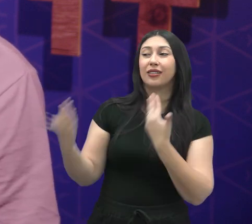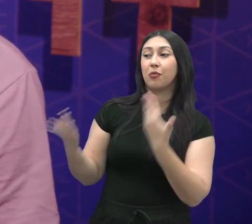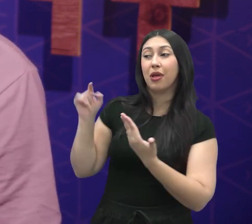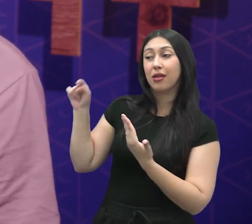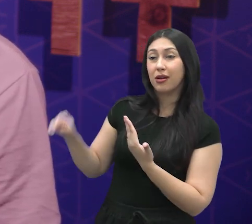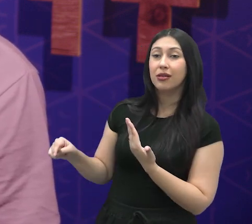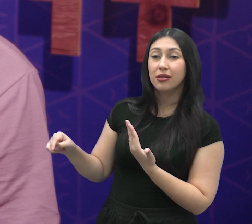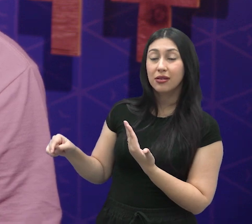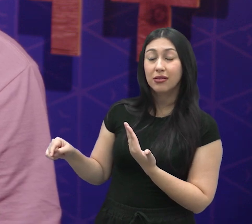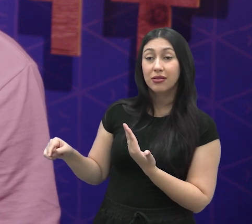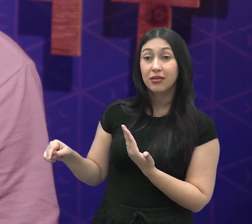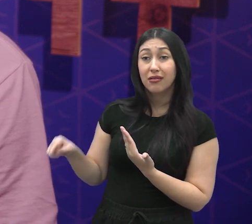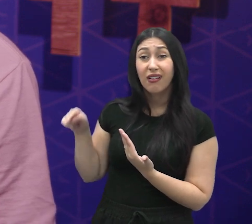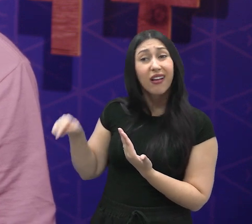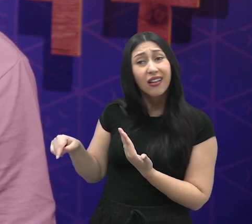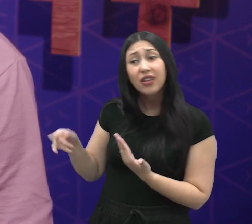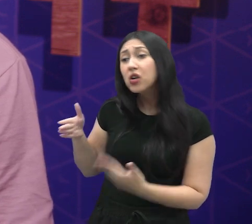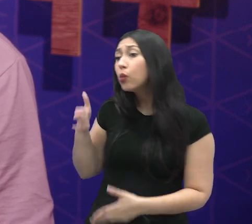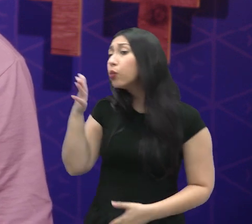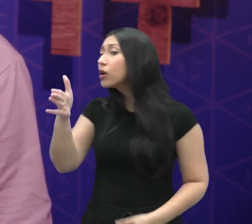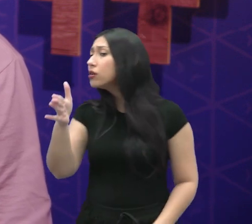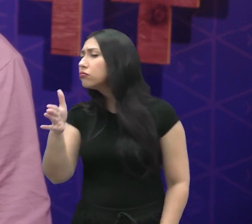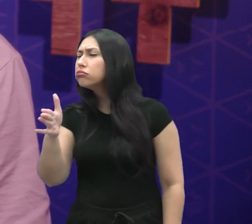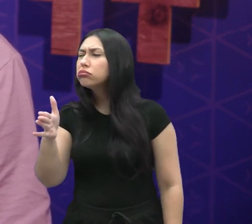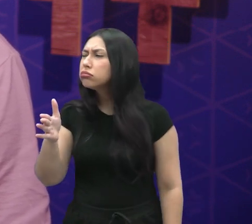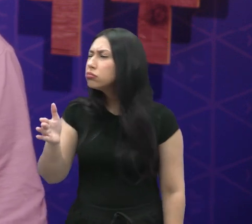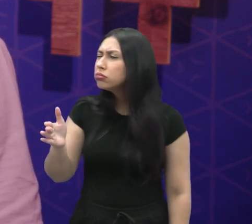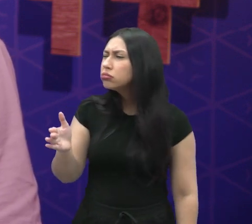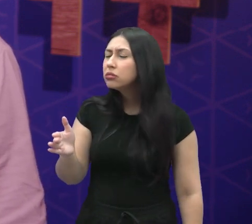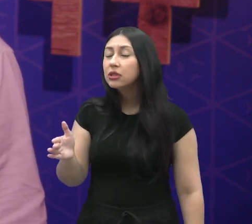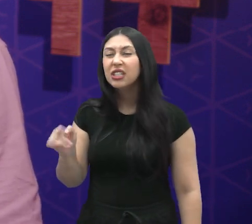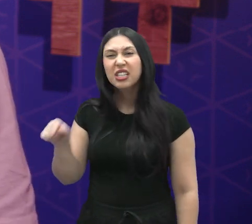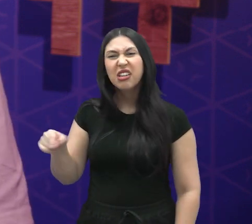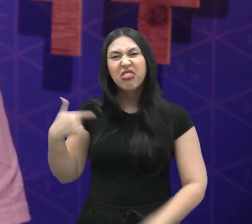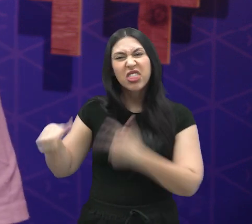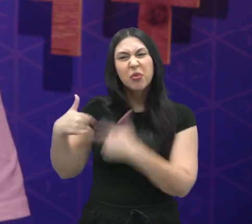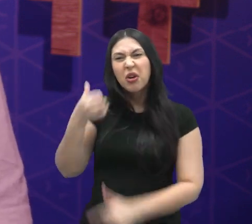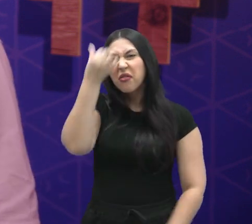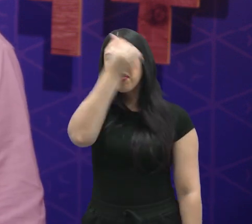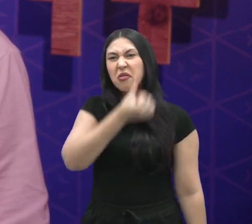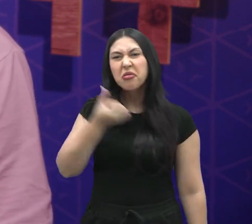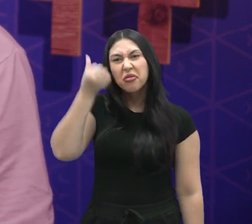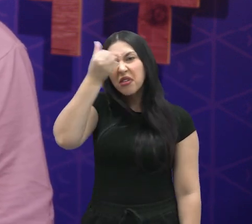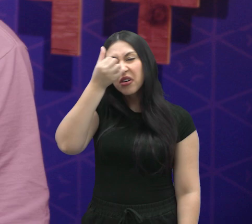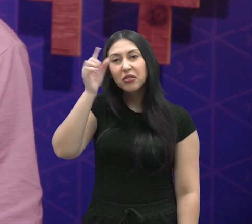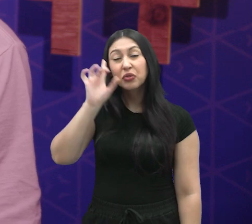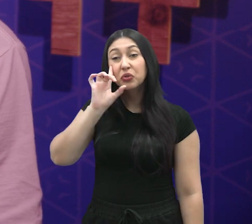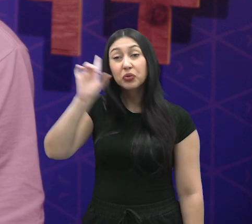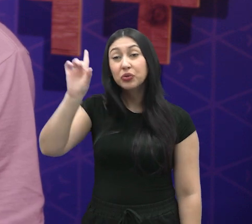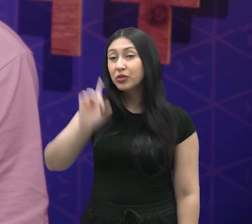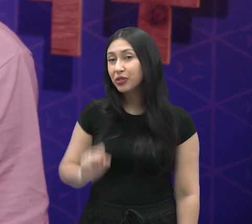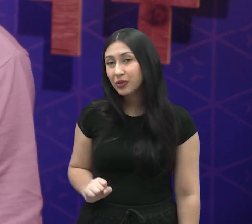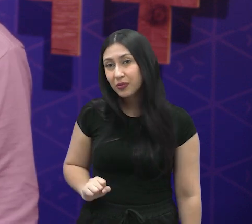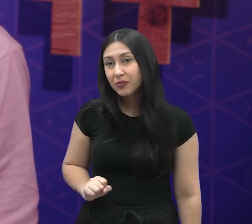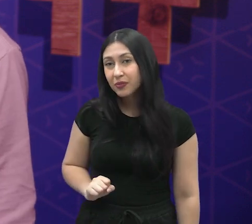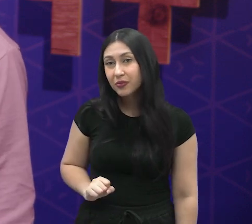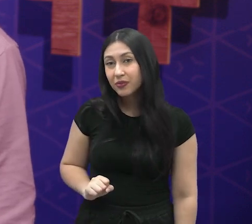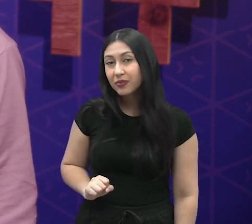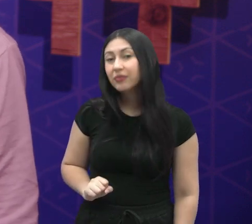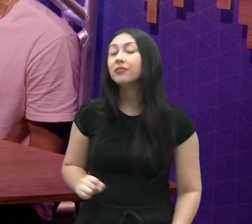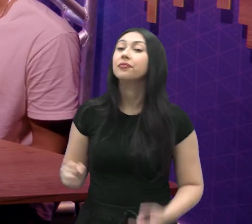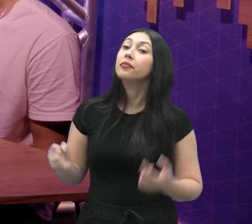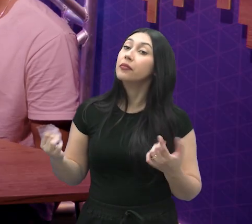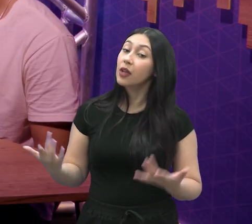que o caçador-coletor, que ia num lugar, a média era 6 horas por dia que eles passavam